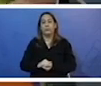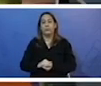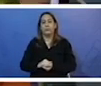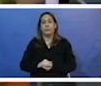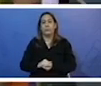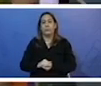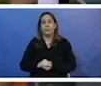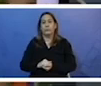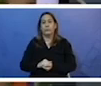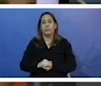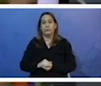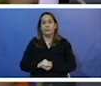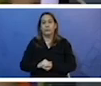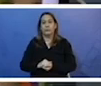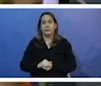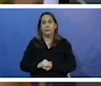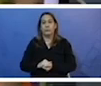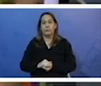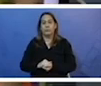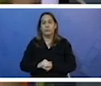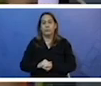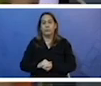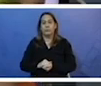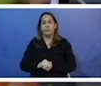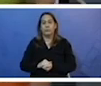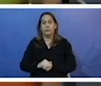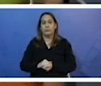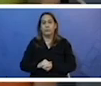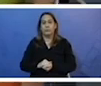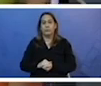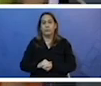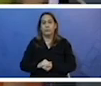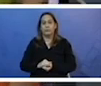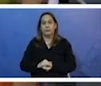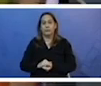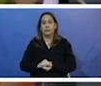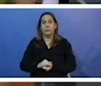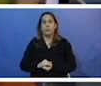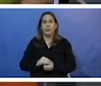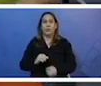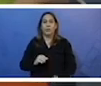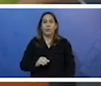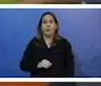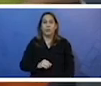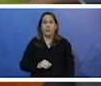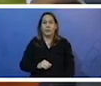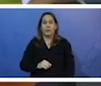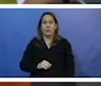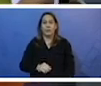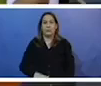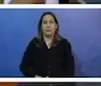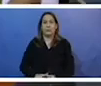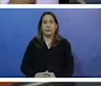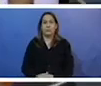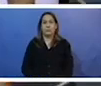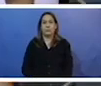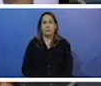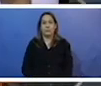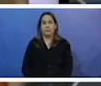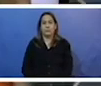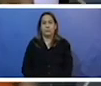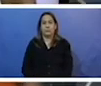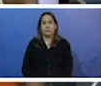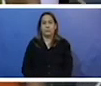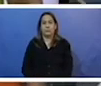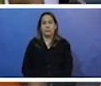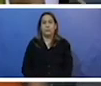I, mas grafamos, escrevemos E. E aí, nós sobrou um pouquinho de tomate, a gente vai